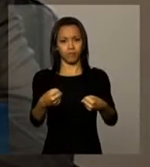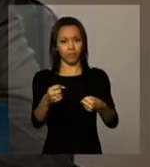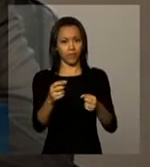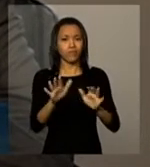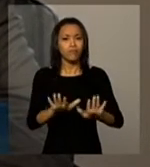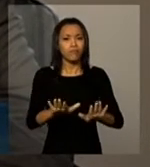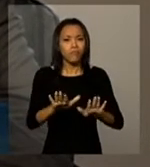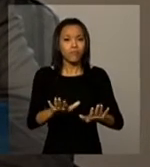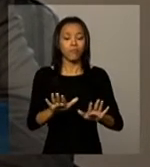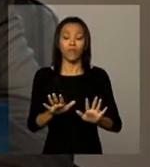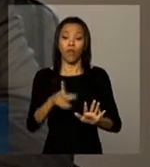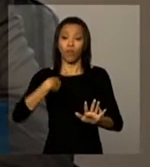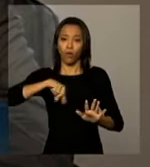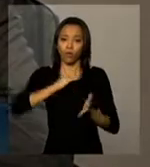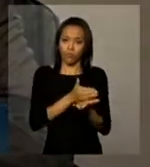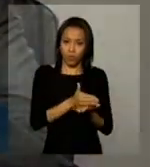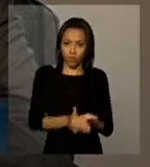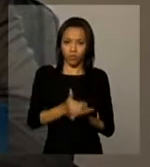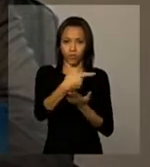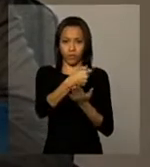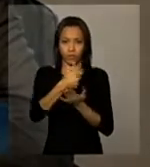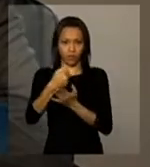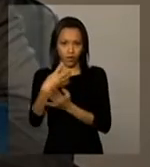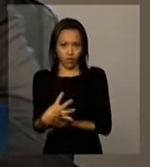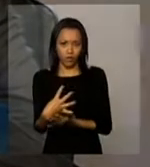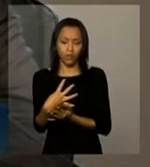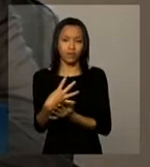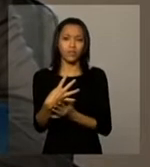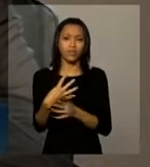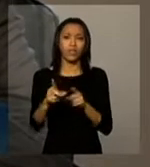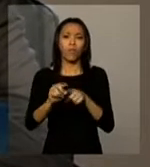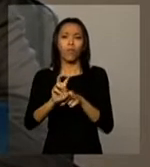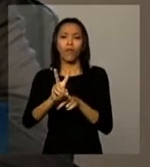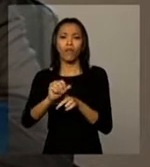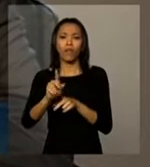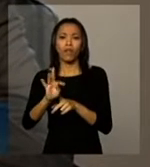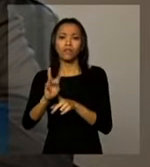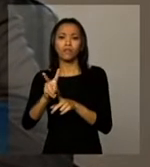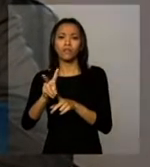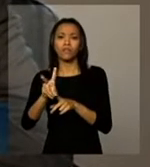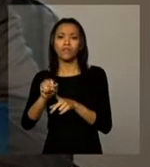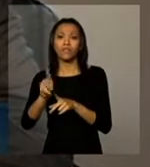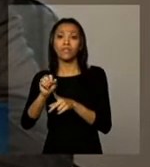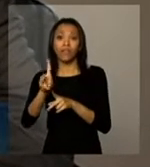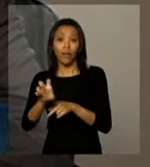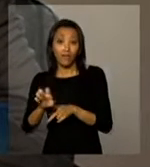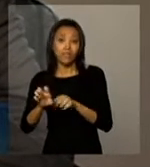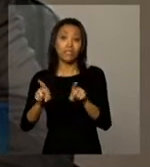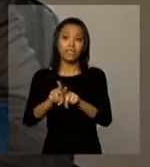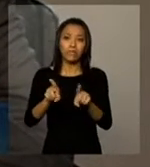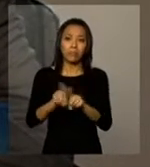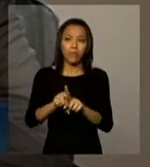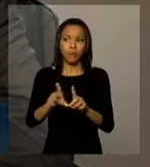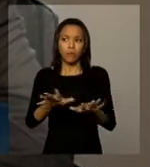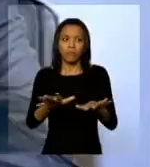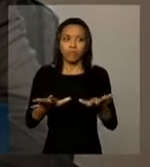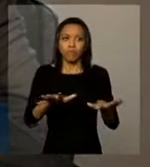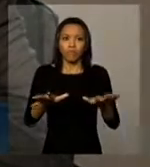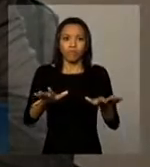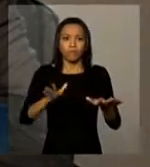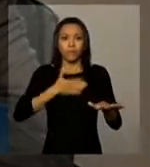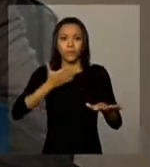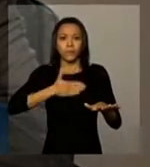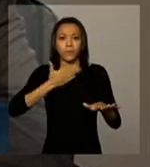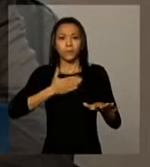Nós iniciamos 2014 com volatilidade e alguma turbulência, que tende a